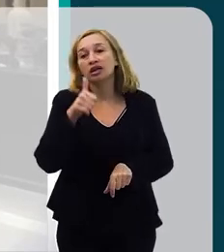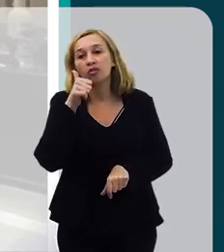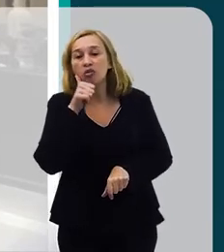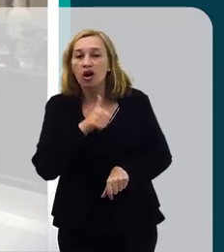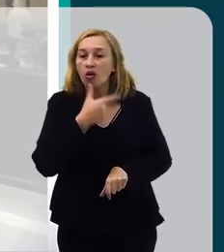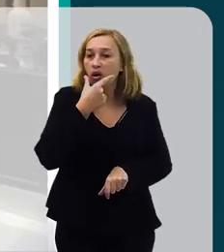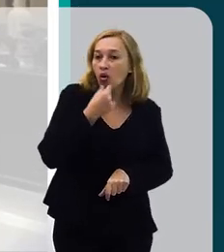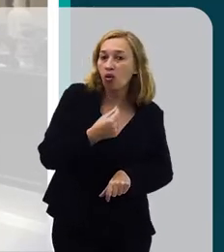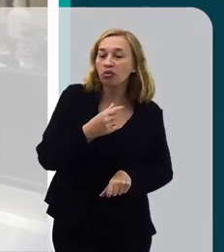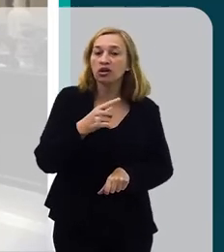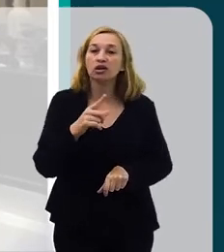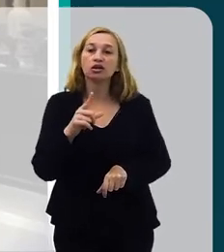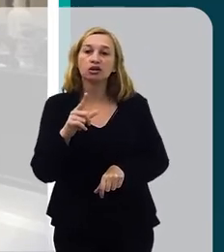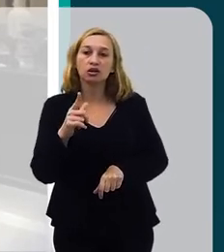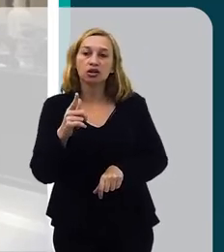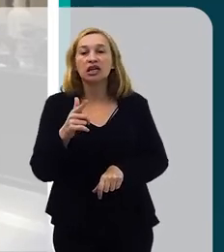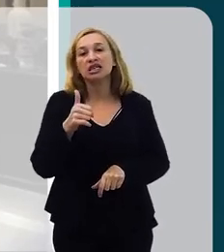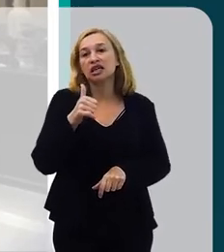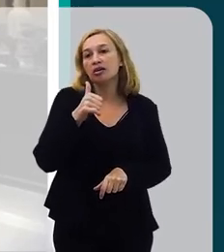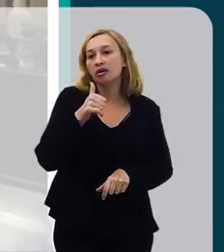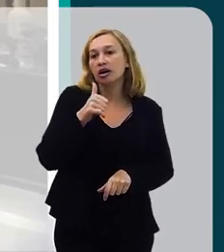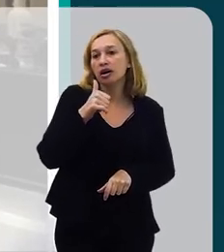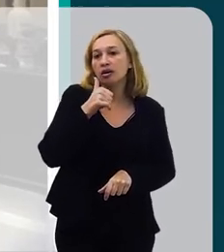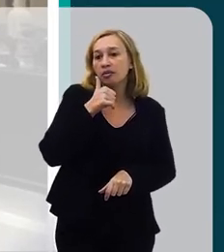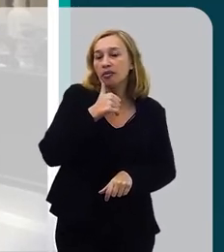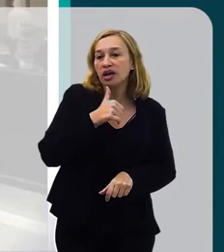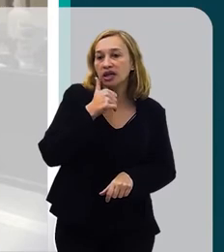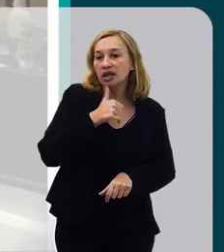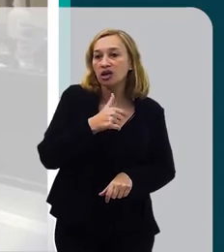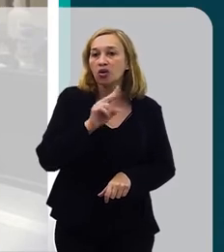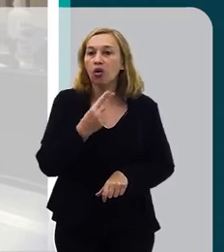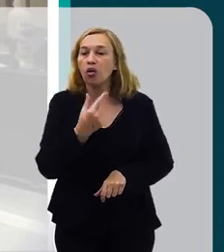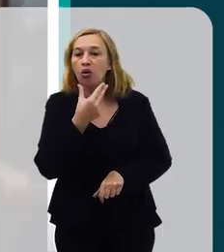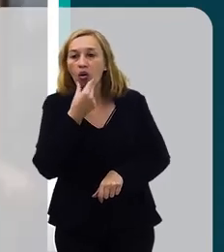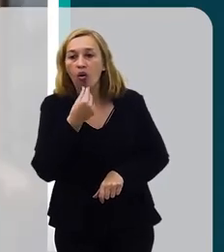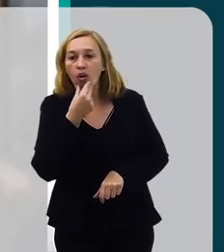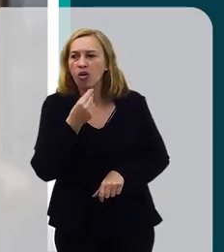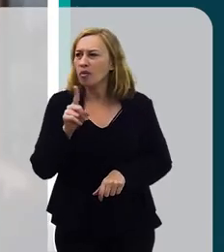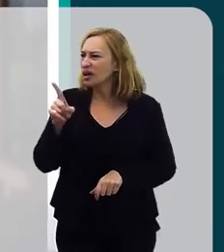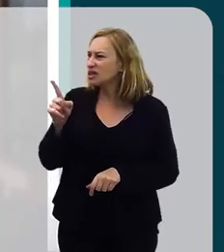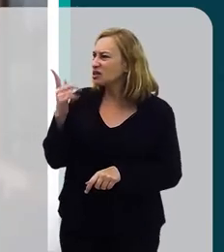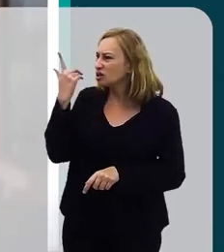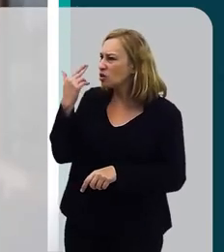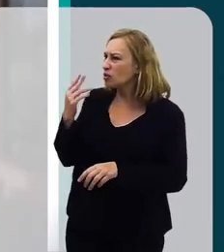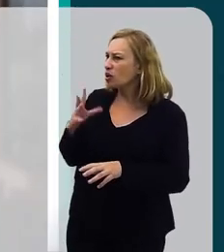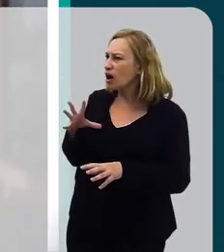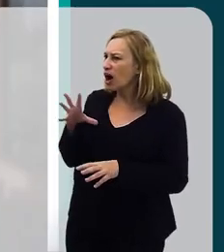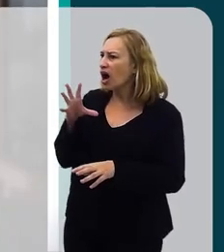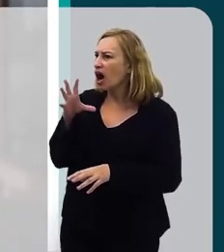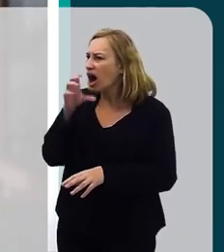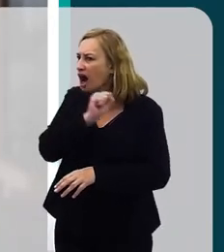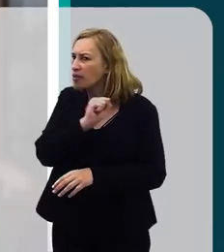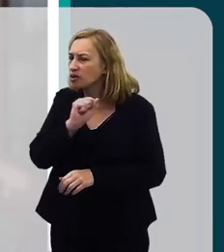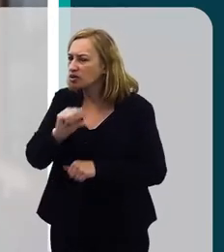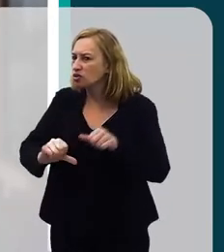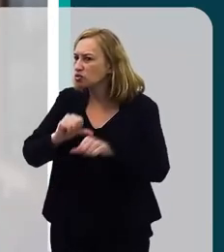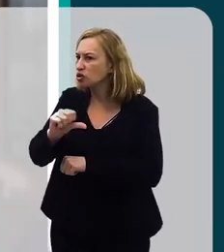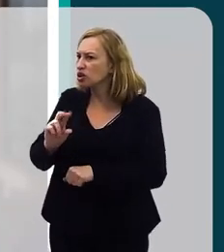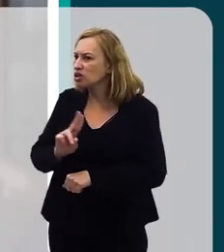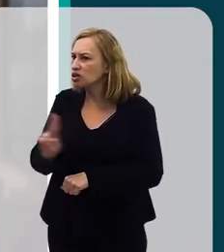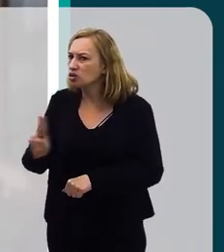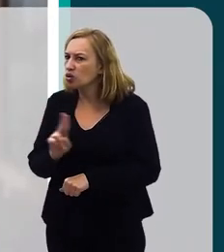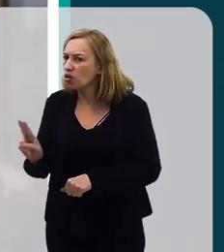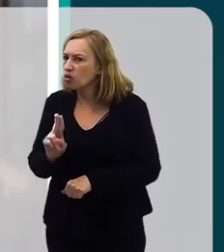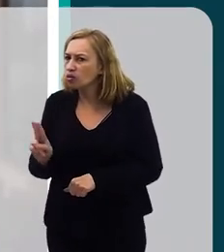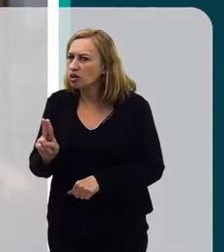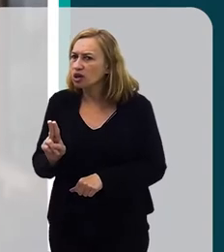sexo, né, ali, né? Geralmente tem feminino, masculino, né? Isso não é automático quando você faz a retificação do nome?